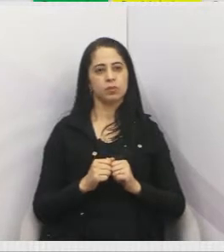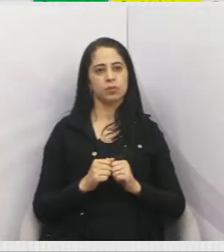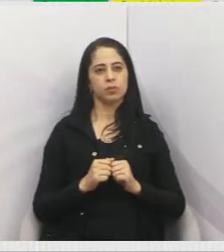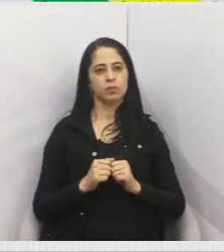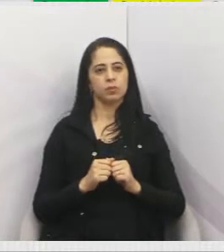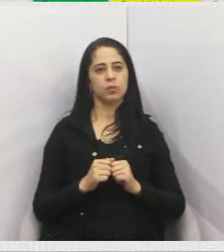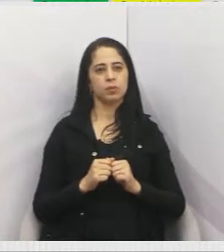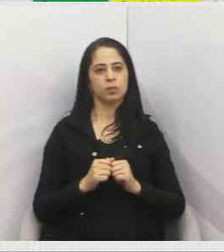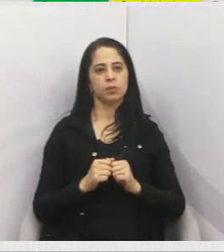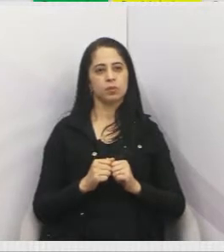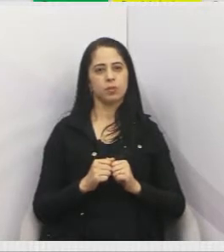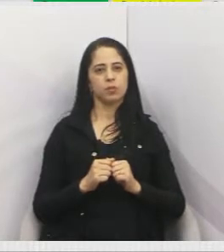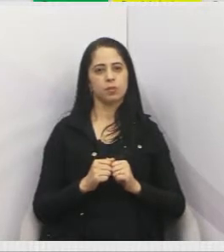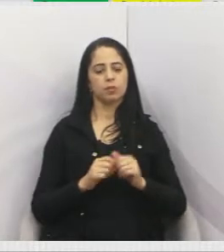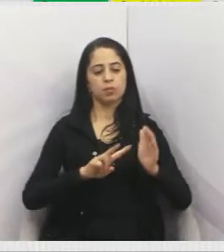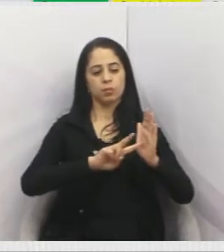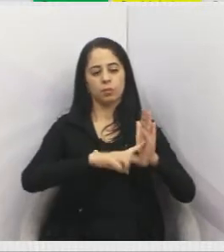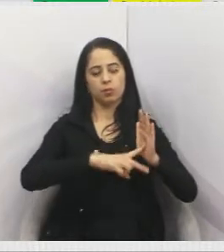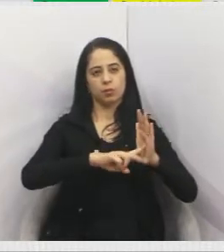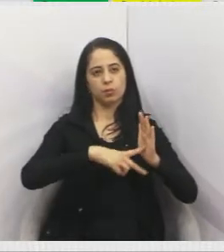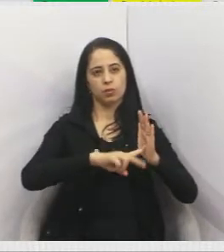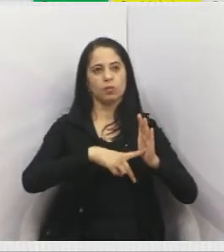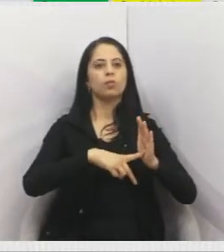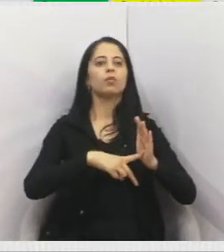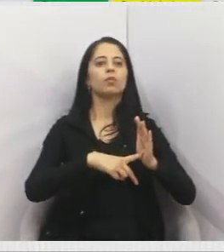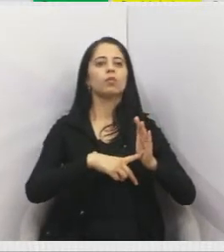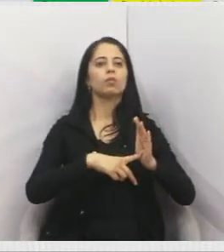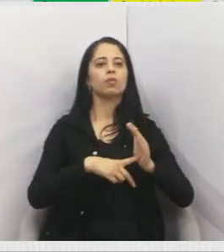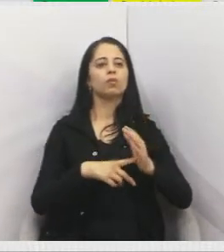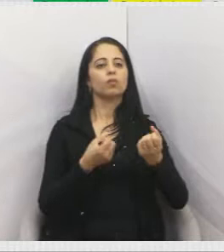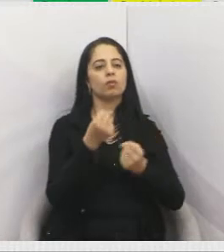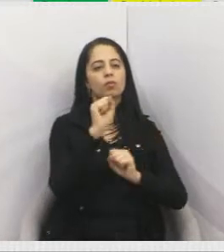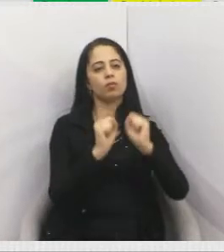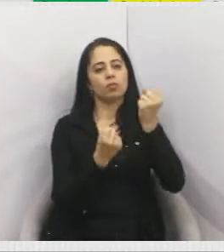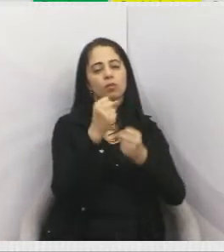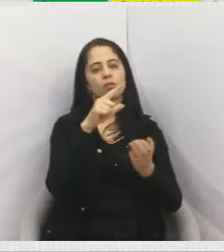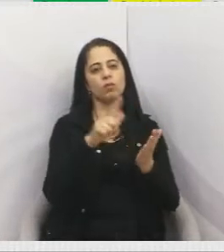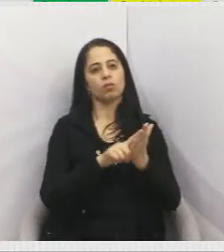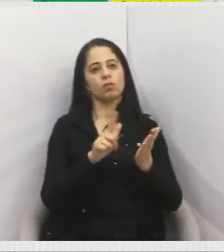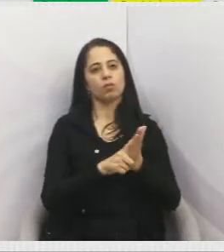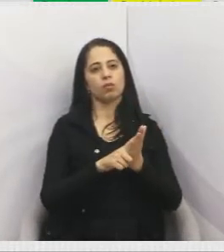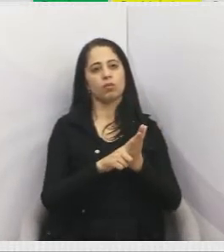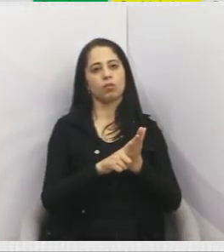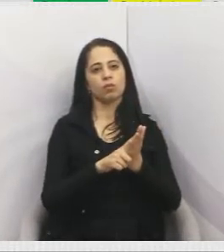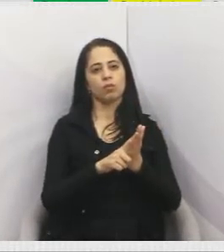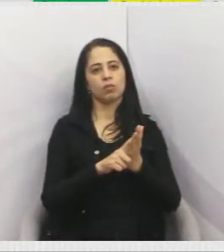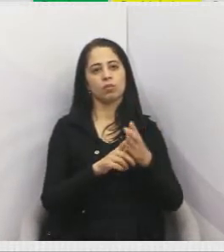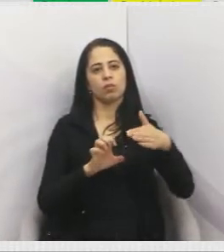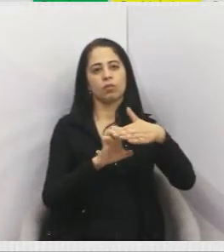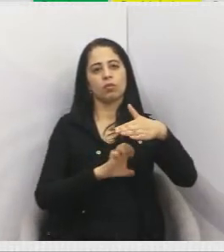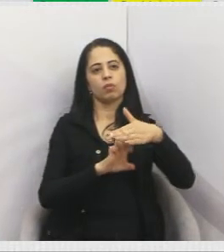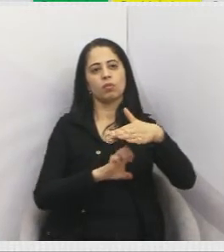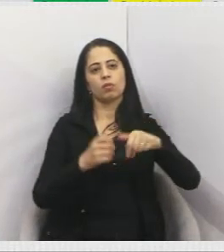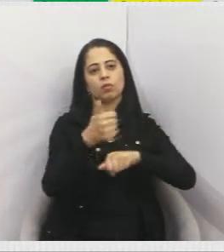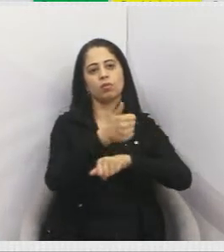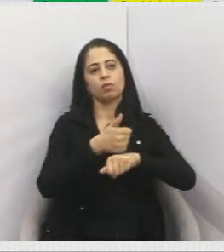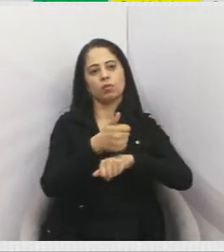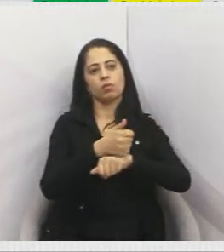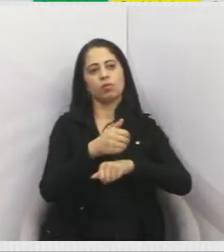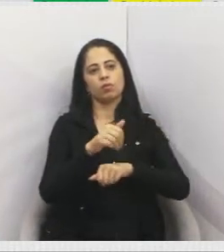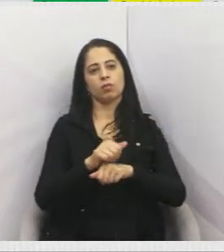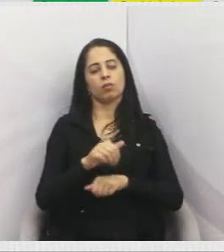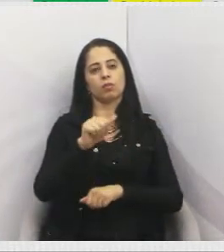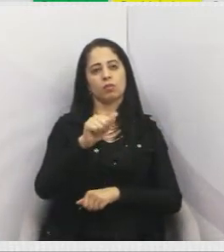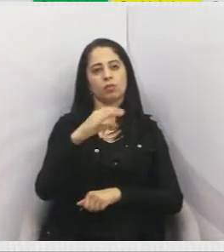Urbana, entidade de classe sindical, Sindicato dos Papeleiros, empresas ou entidades profissionais, a